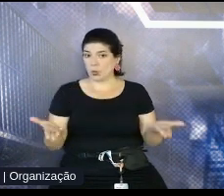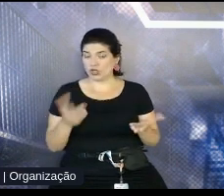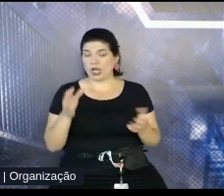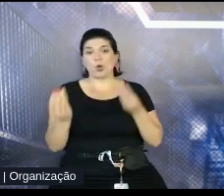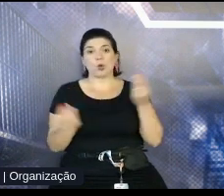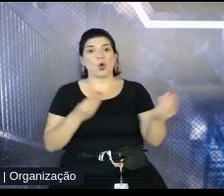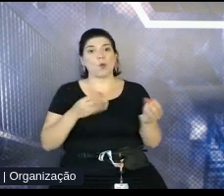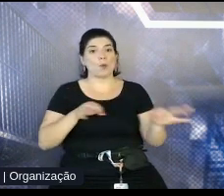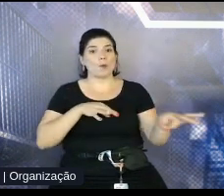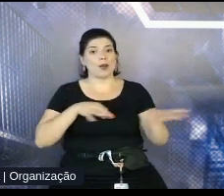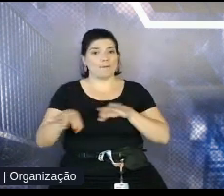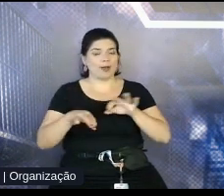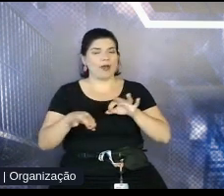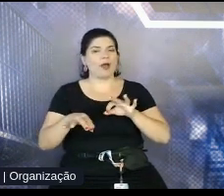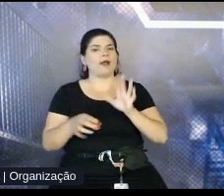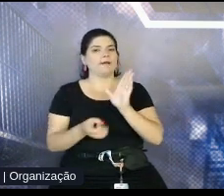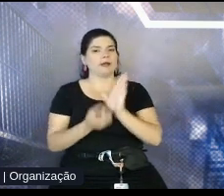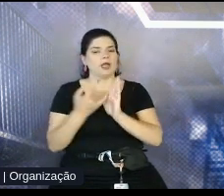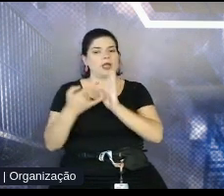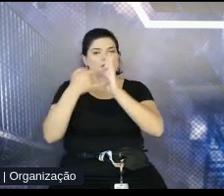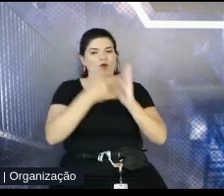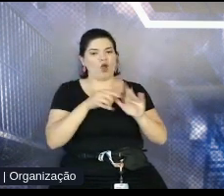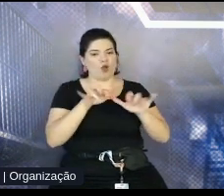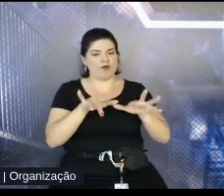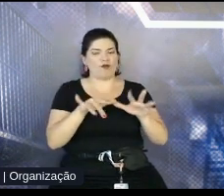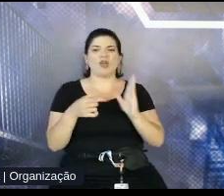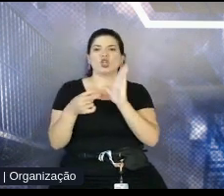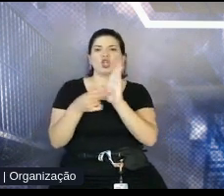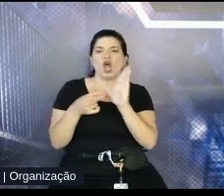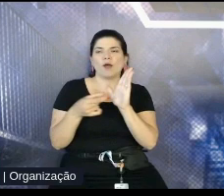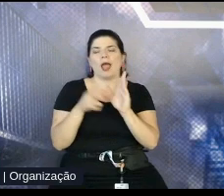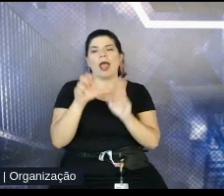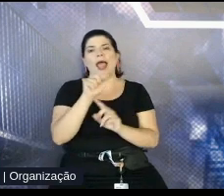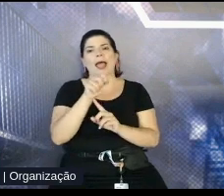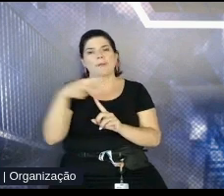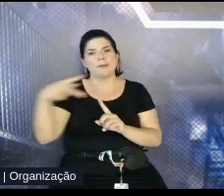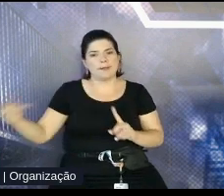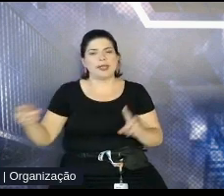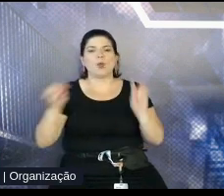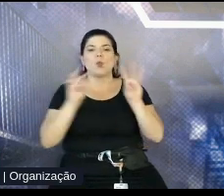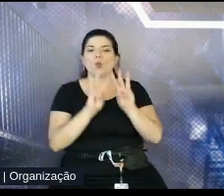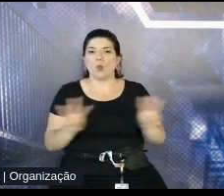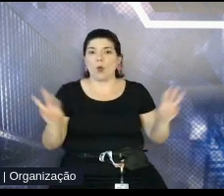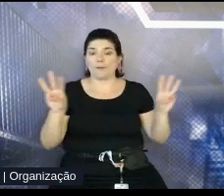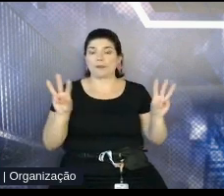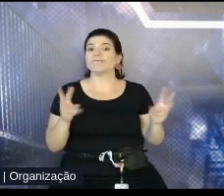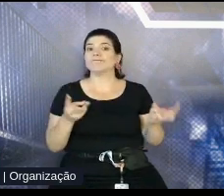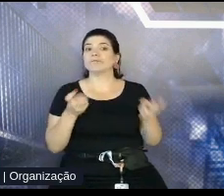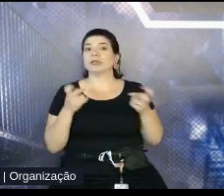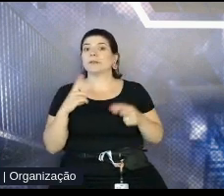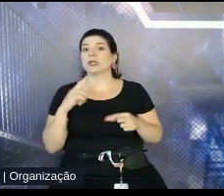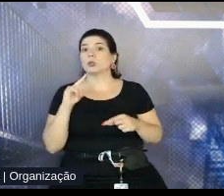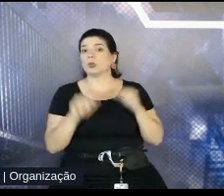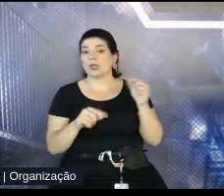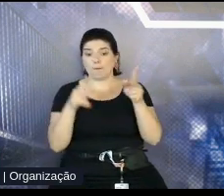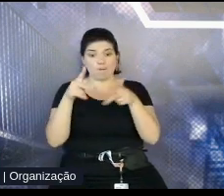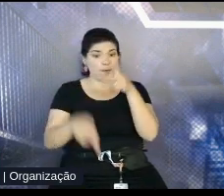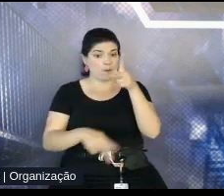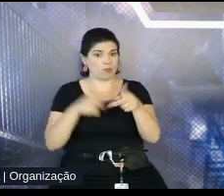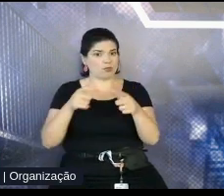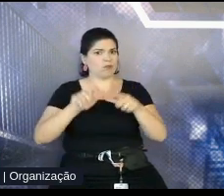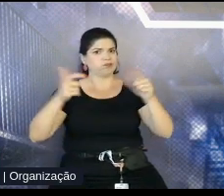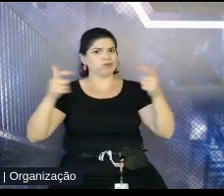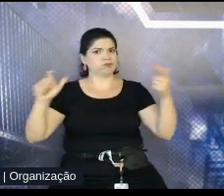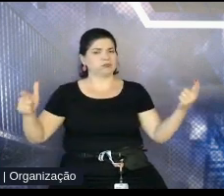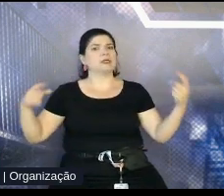as fábricas de software estão desenvolvendo aplicativos, websites. A gente percebe que tem uma população gigantesca que